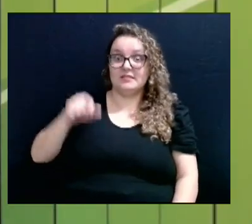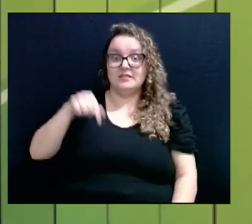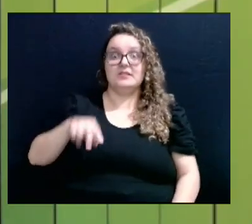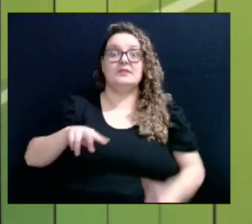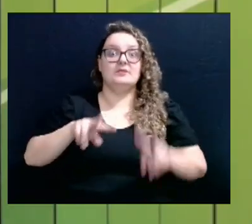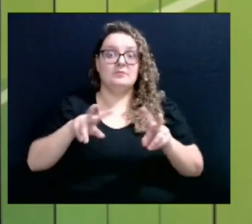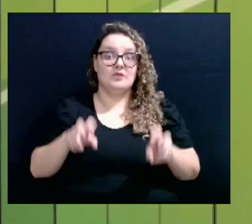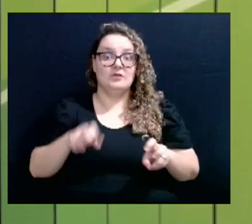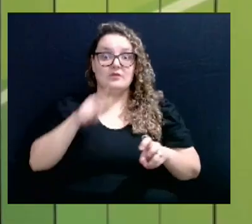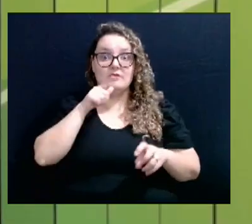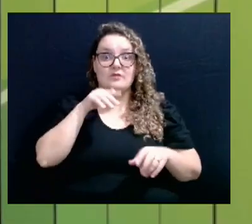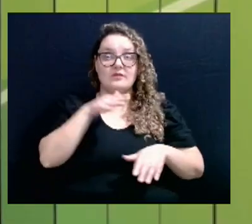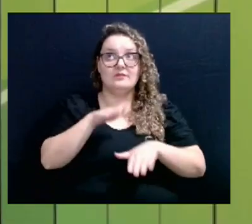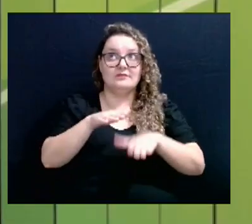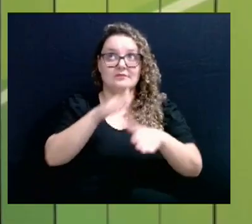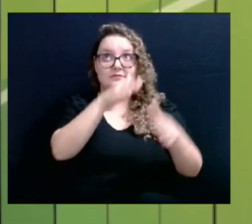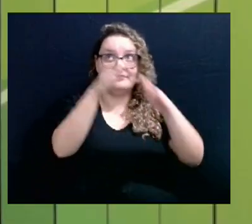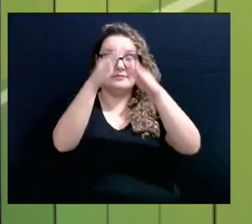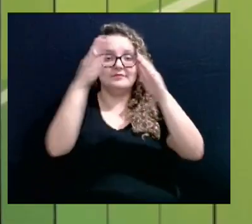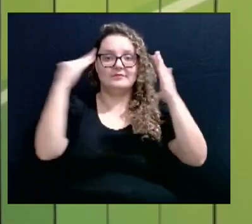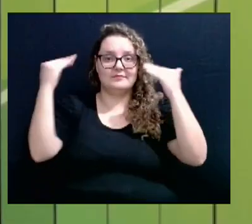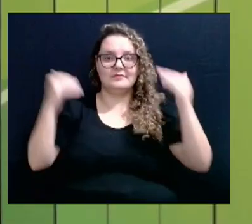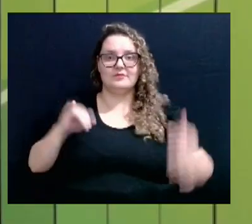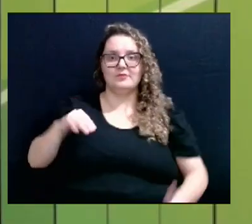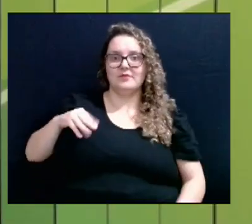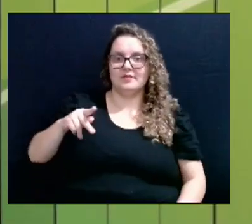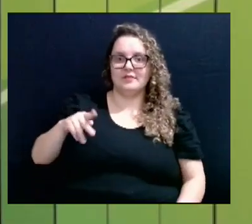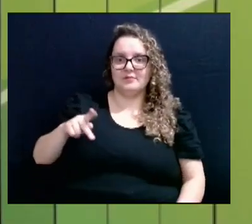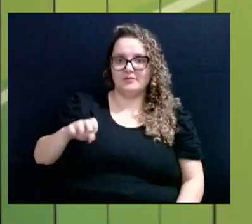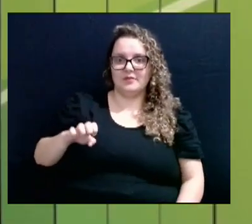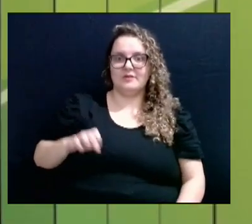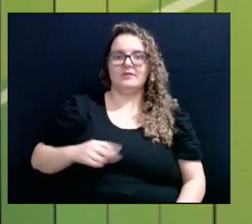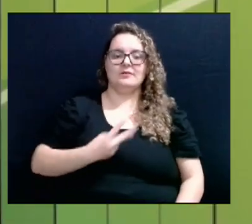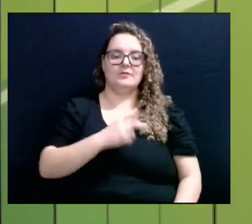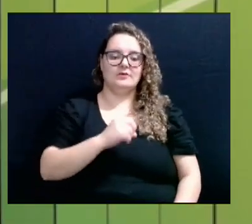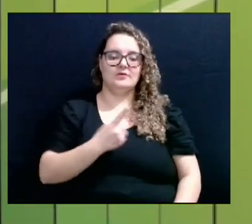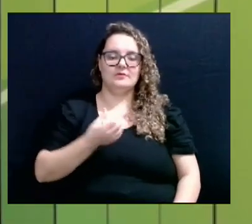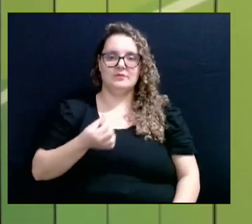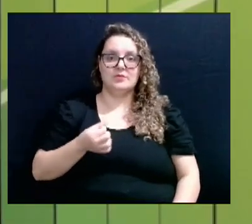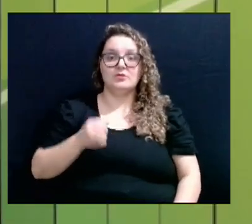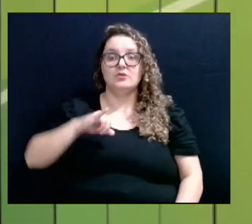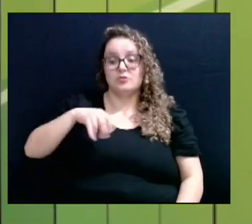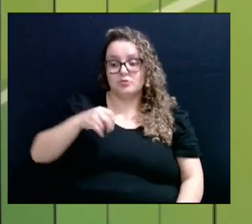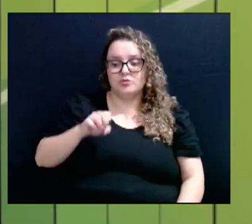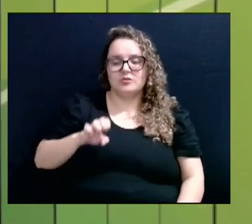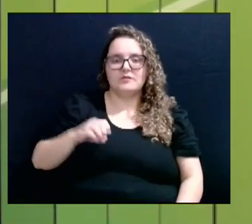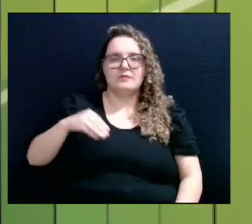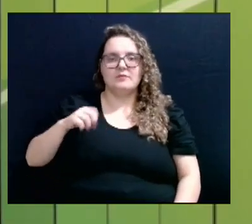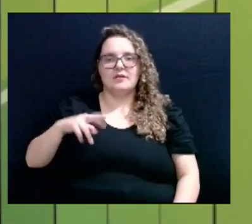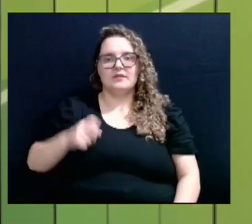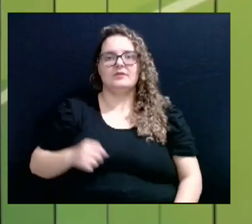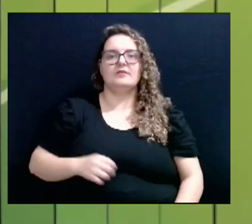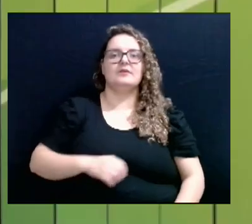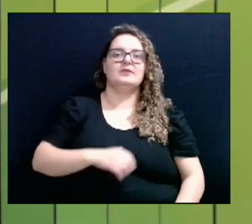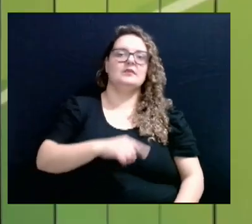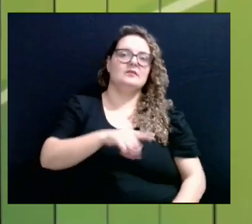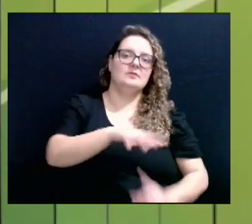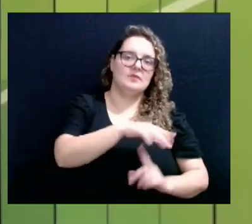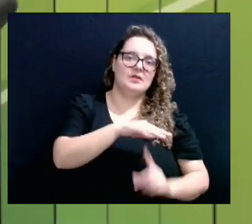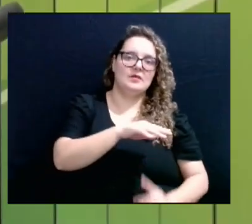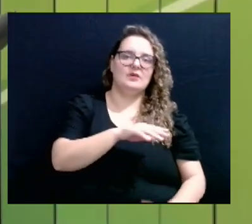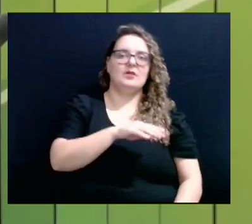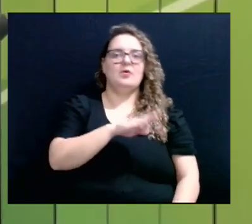pelo cientista do INPE em 2006, José Marengo, e o ambientalista Gerard Boss, que se juntou a ele